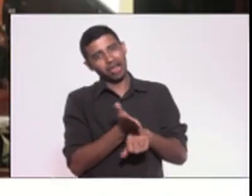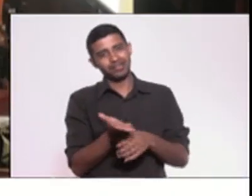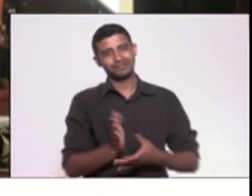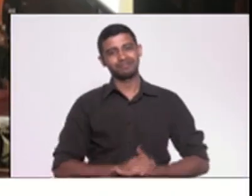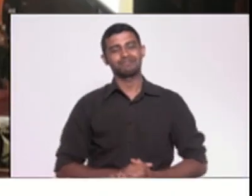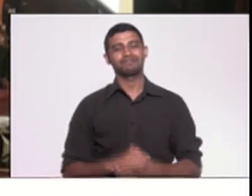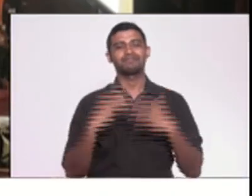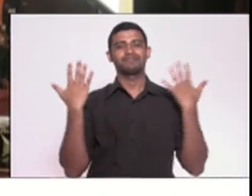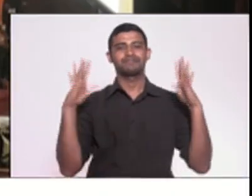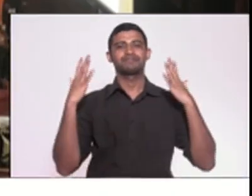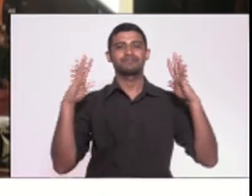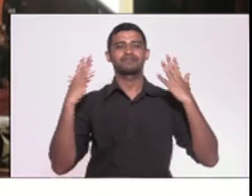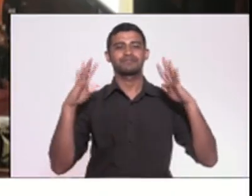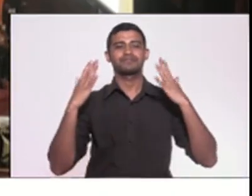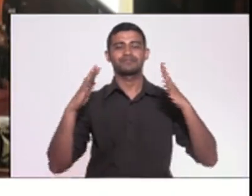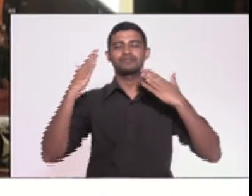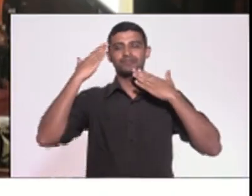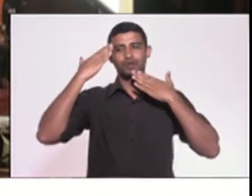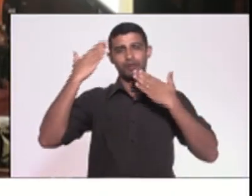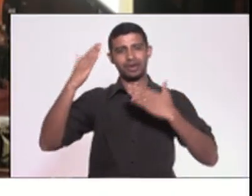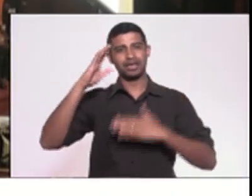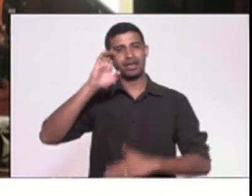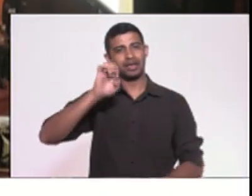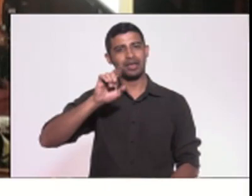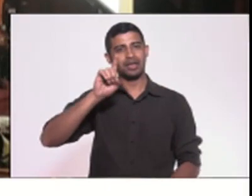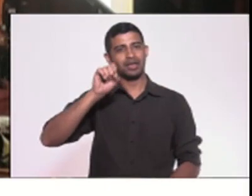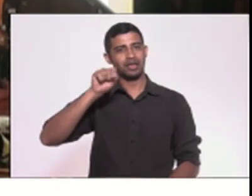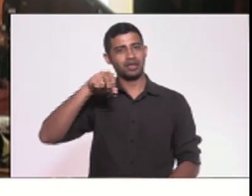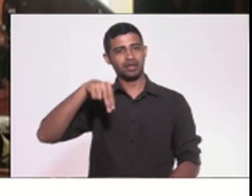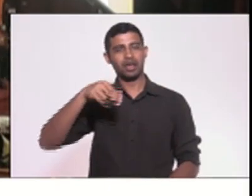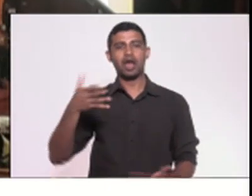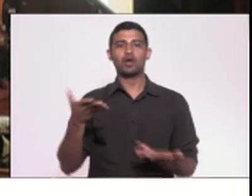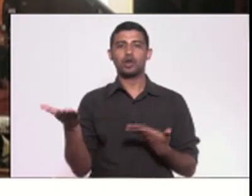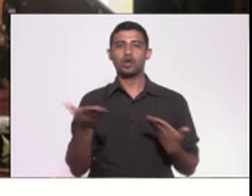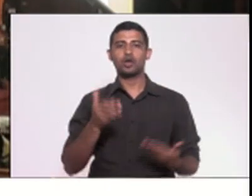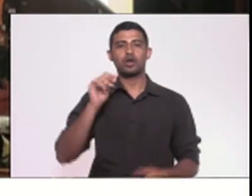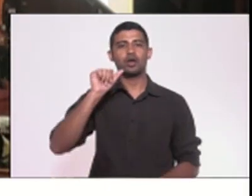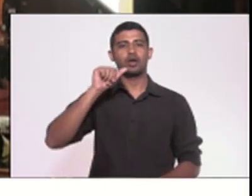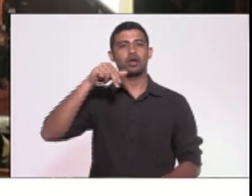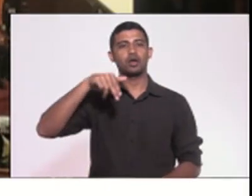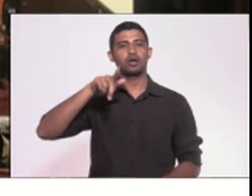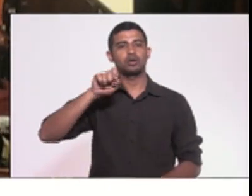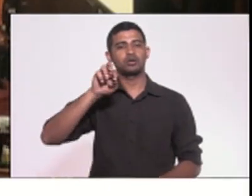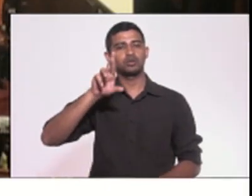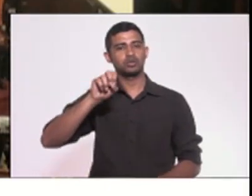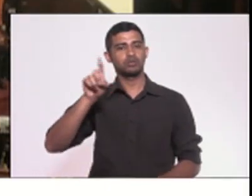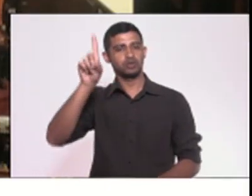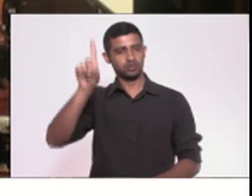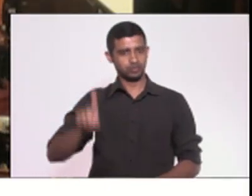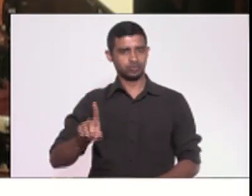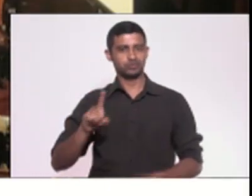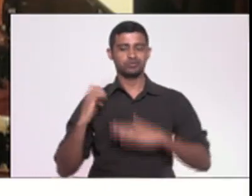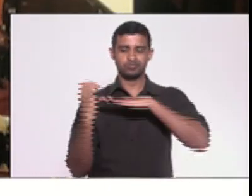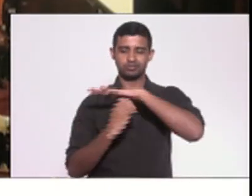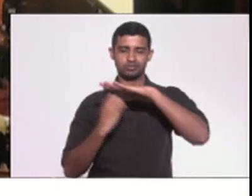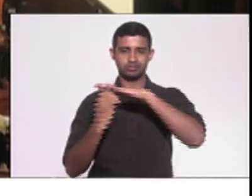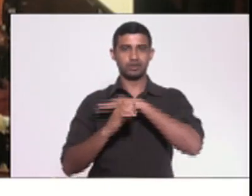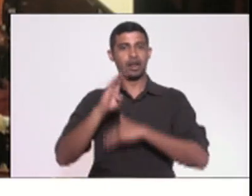aí. Obrigada, Edson. Eu passo a palavra para o senhor Ângelo César Rezende Ferreira, diretor da empresa